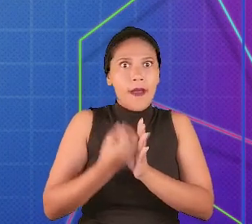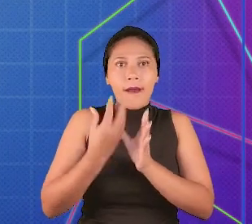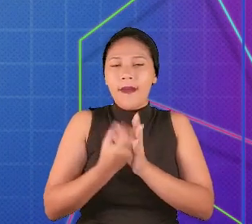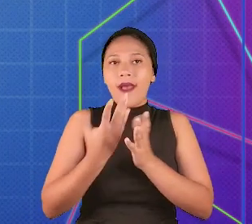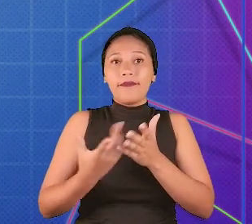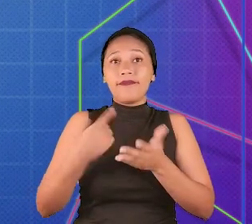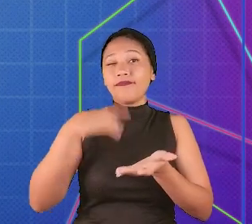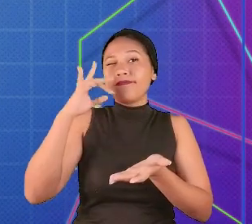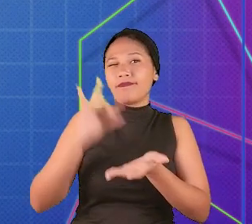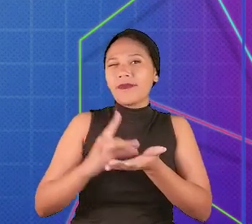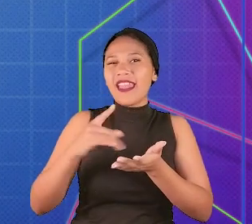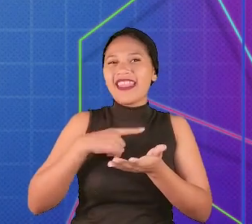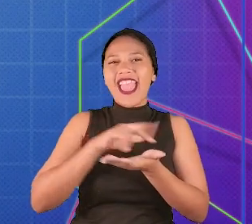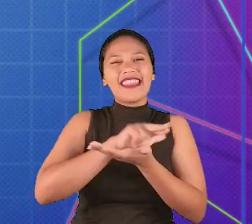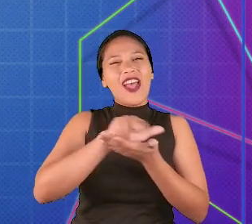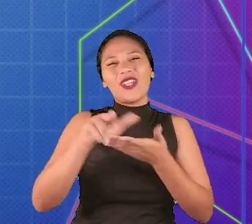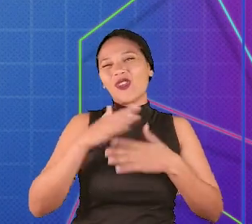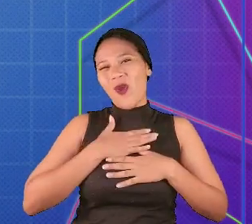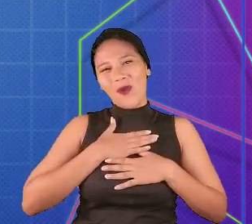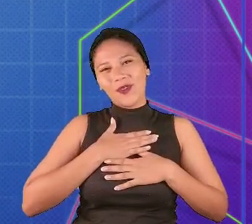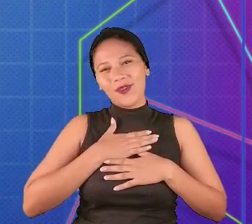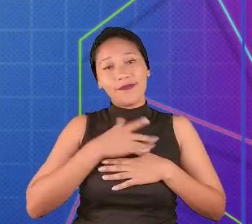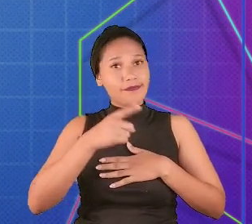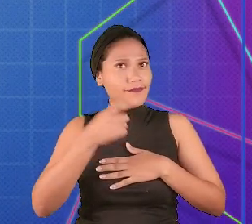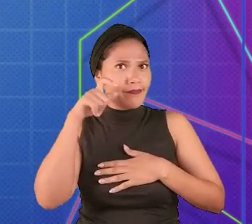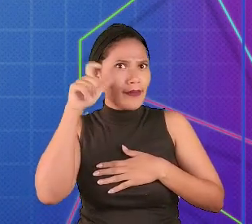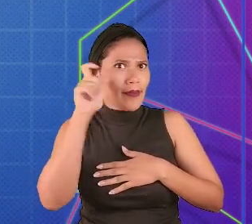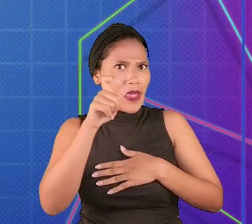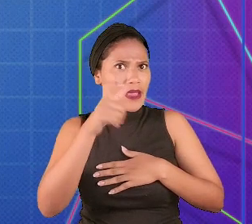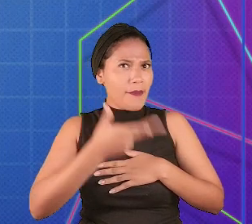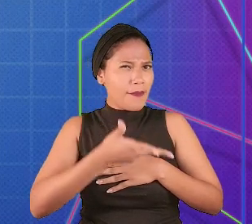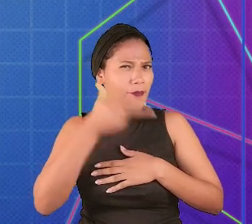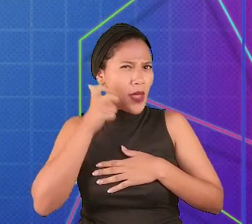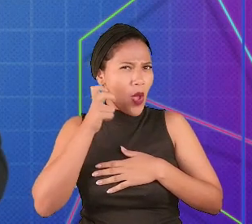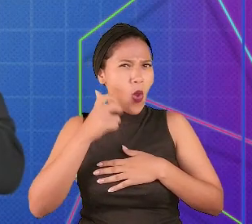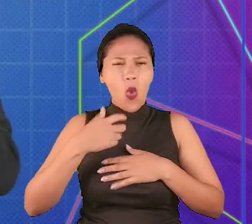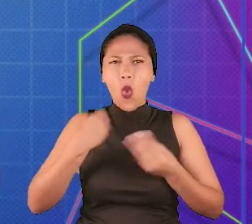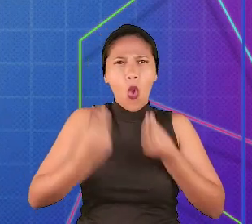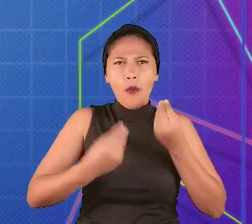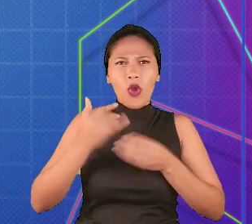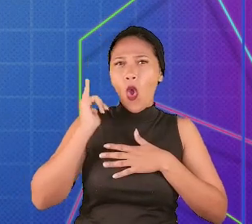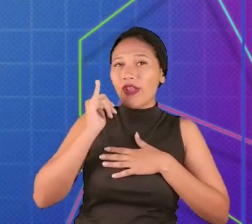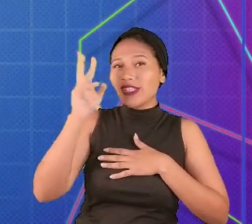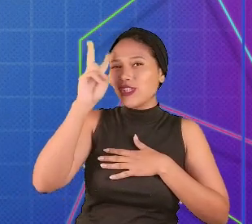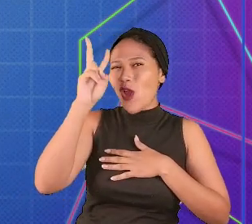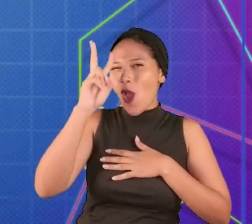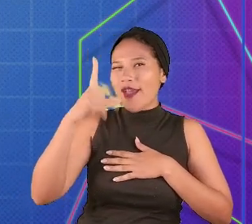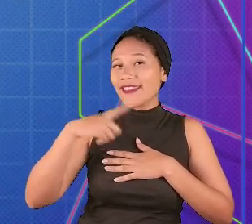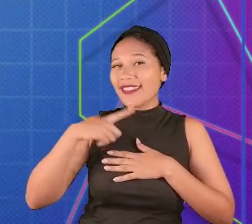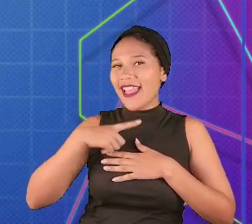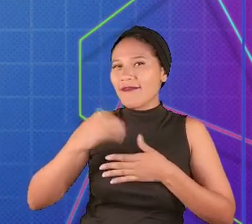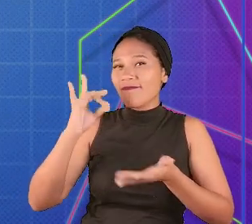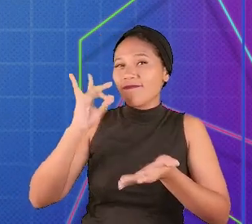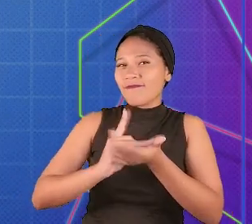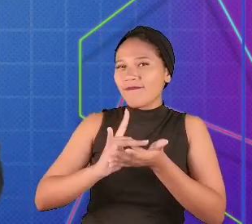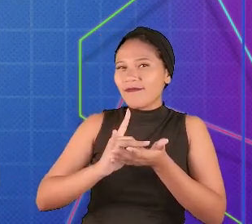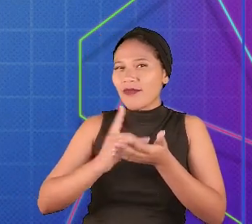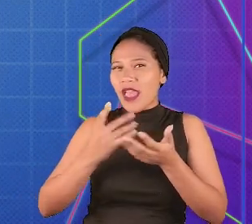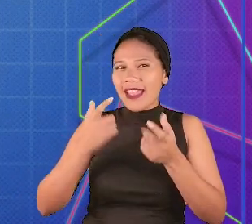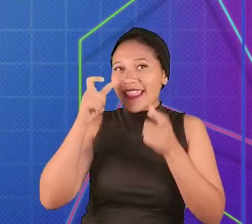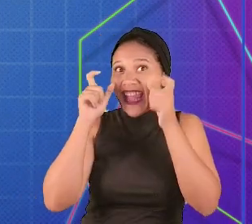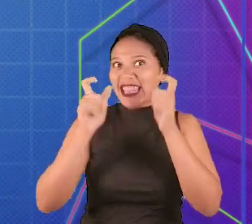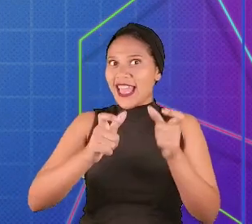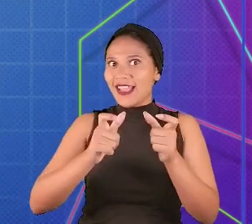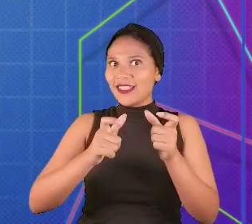O fato é que tem jogos para todos os gostos. Você já reparou que, dependendo de como contamos uma história, ela se torna mais ou